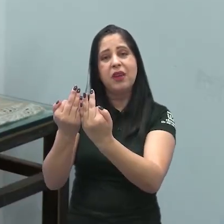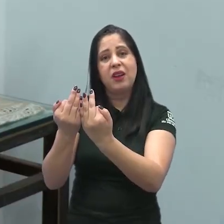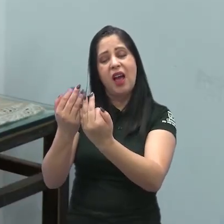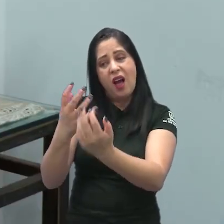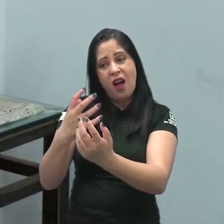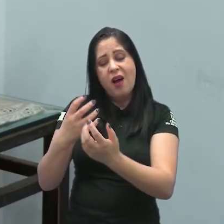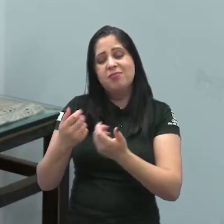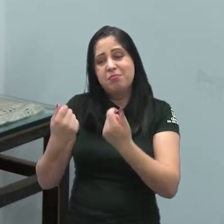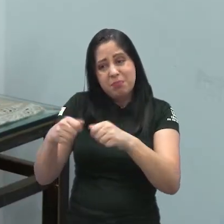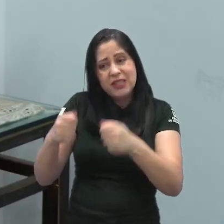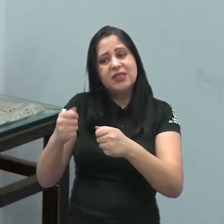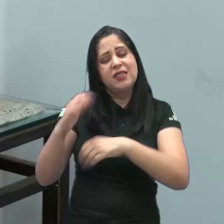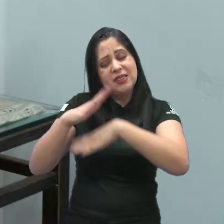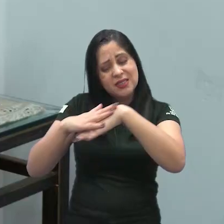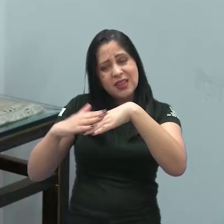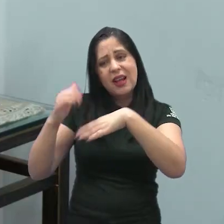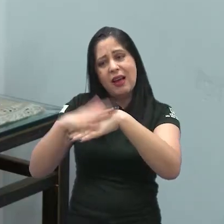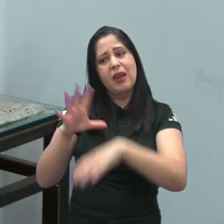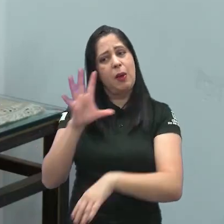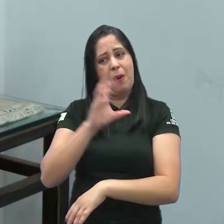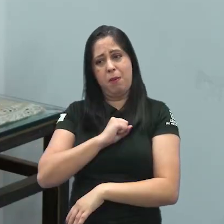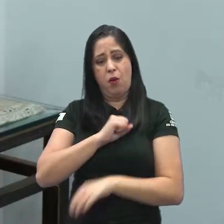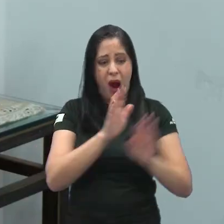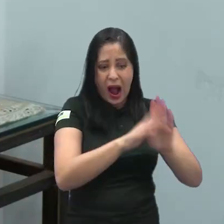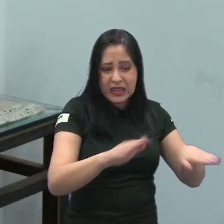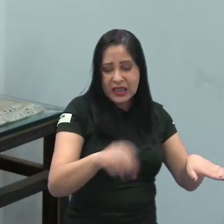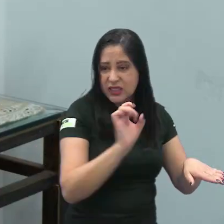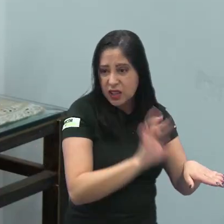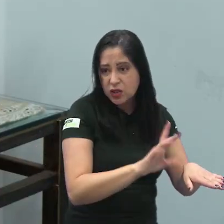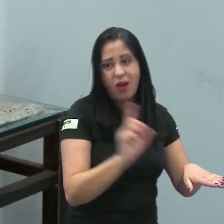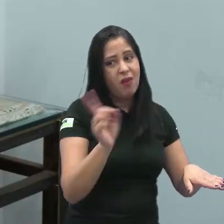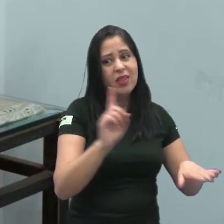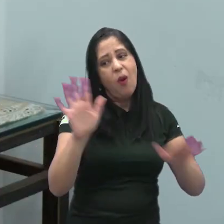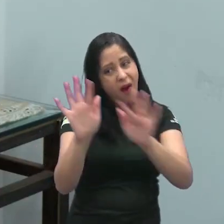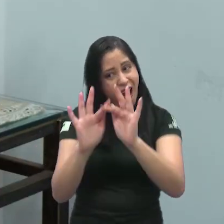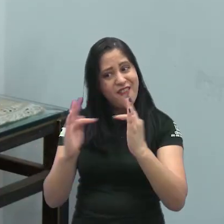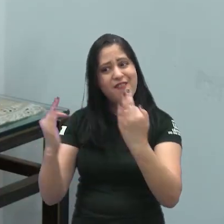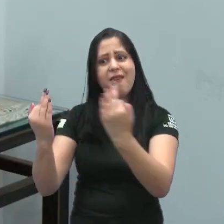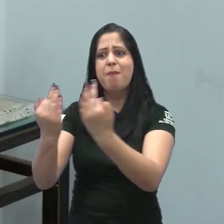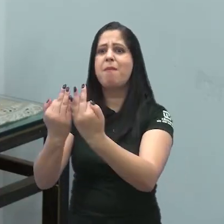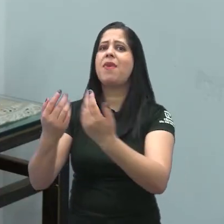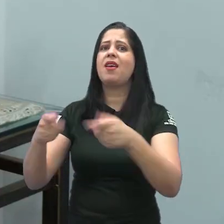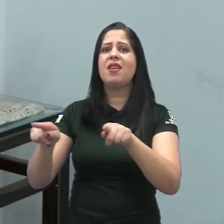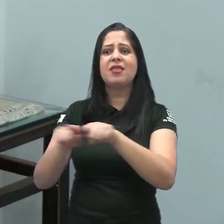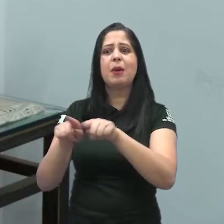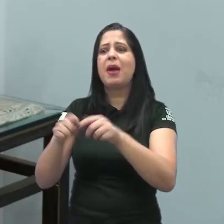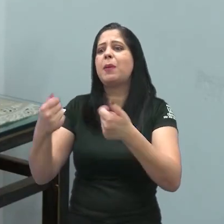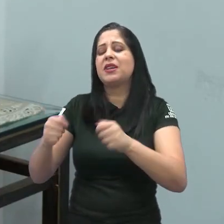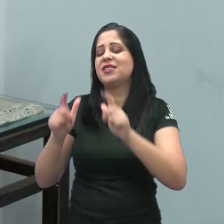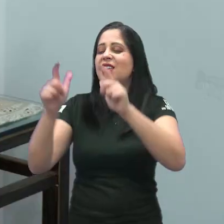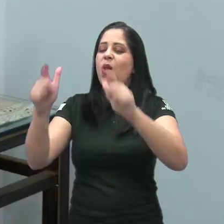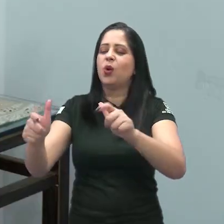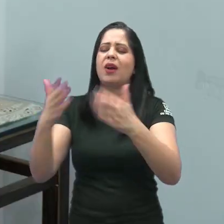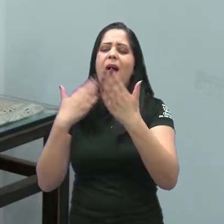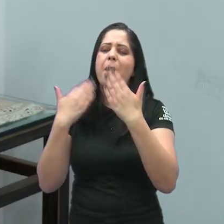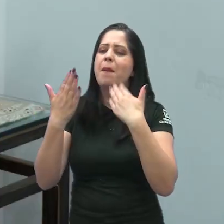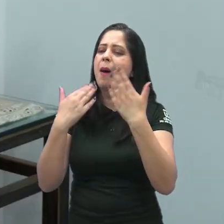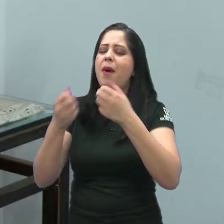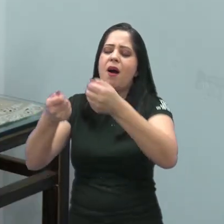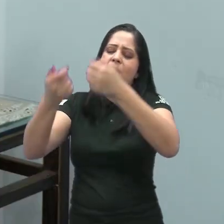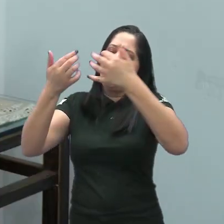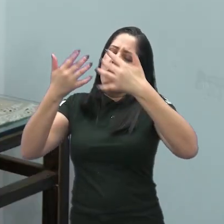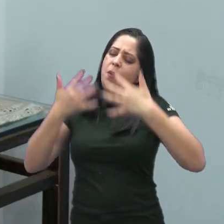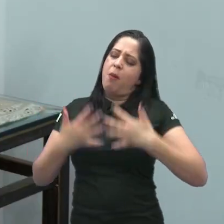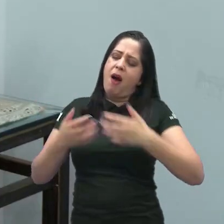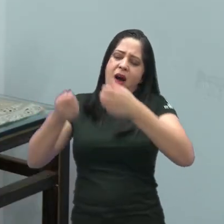crianças, mas as famílias precisam disso. Elas precisam do espaço para conversar, para falar, porque nós